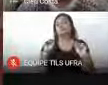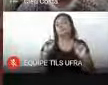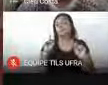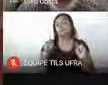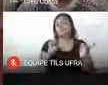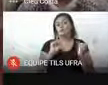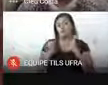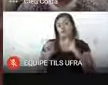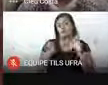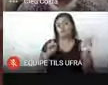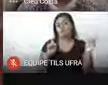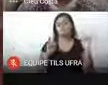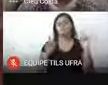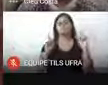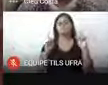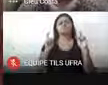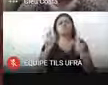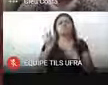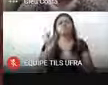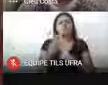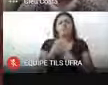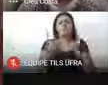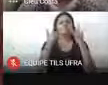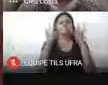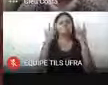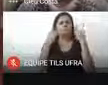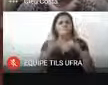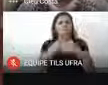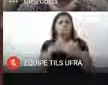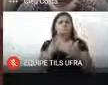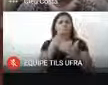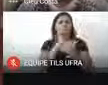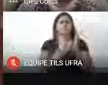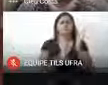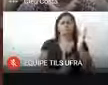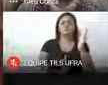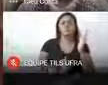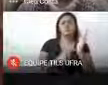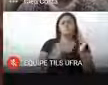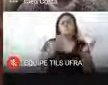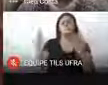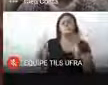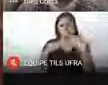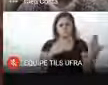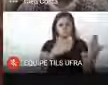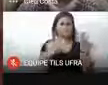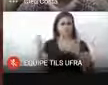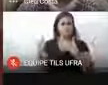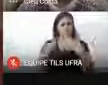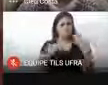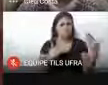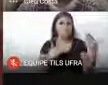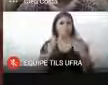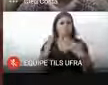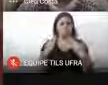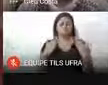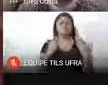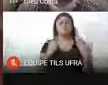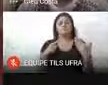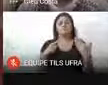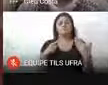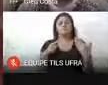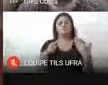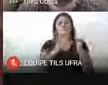debate performance, porque vão trazer poesia, vão debater mesmo essa, e performar a questão